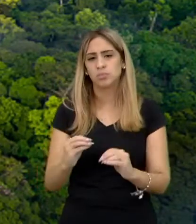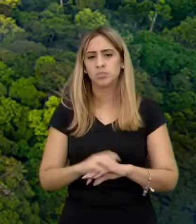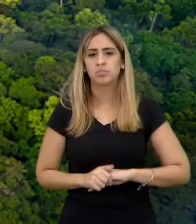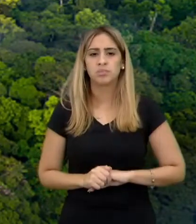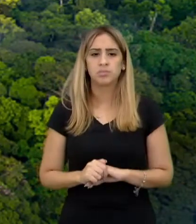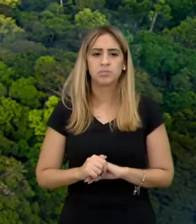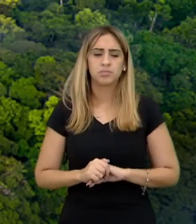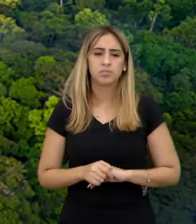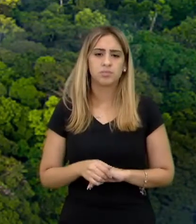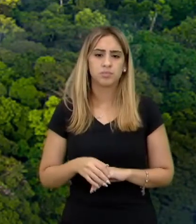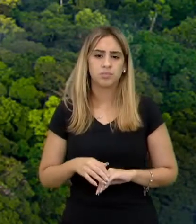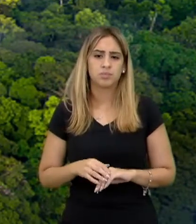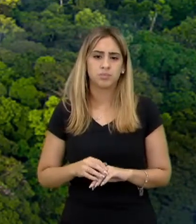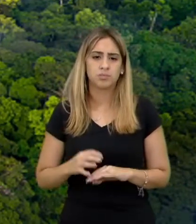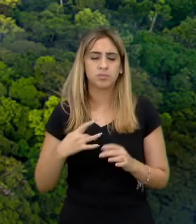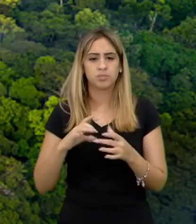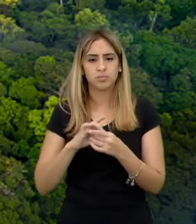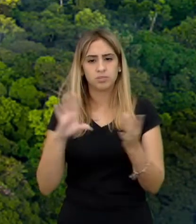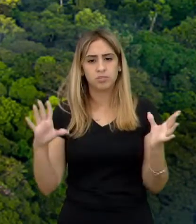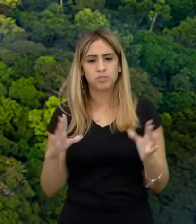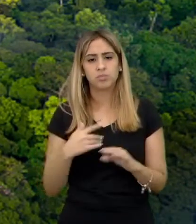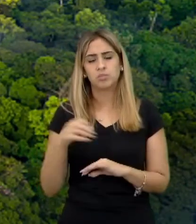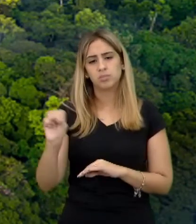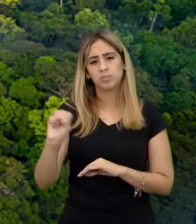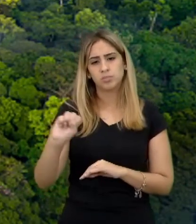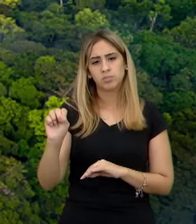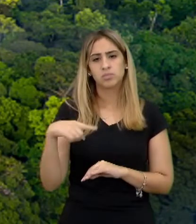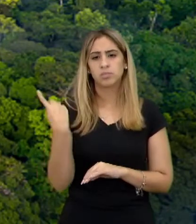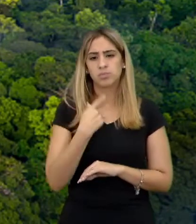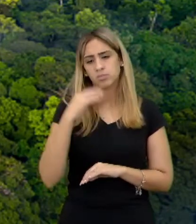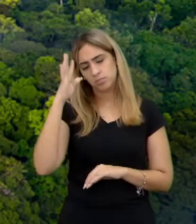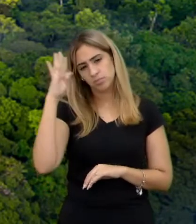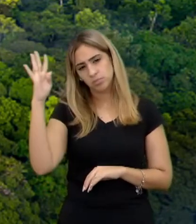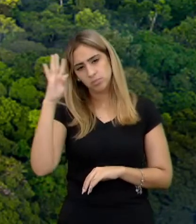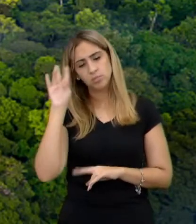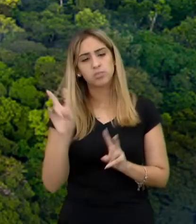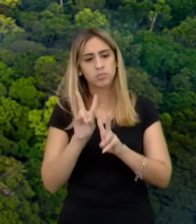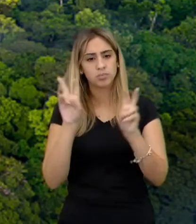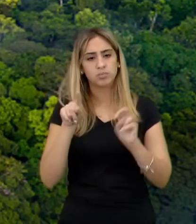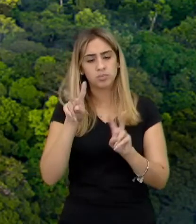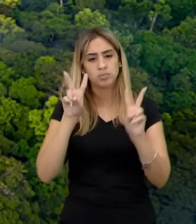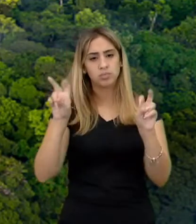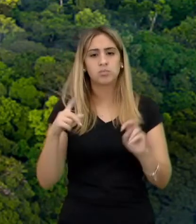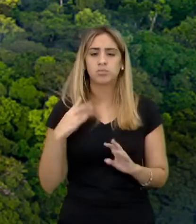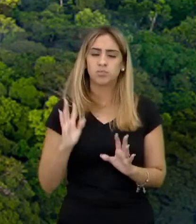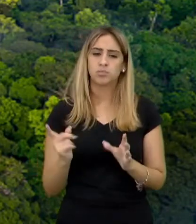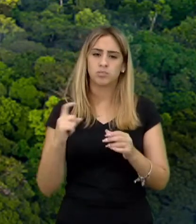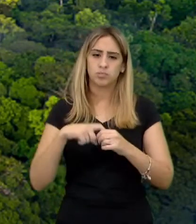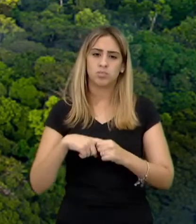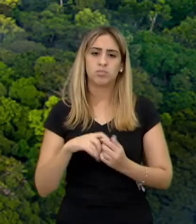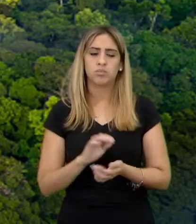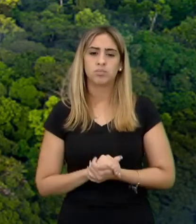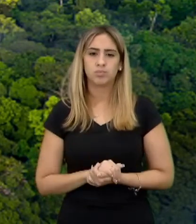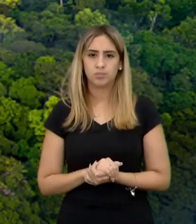né? E aí, eu vou deixar alguns segundos para a gente refletir um pouquinho sobre esse tema e eu já